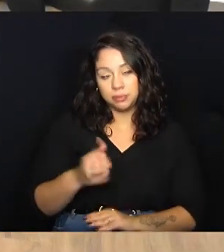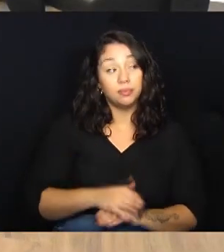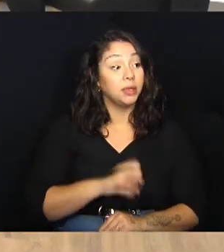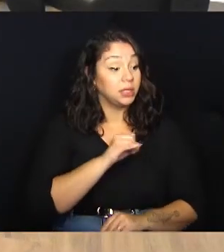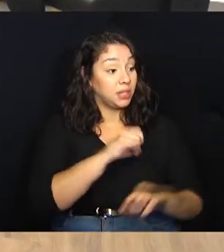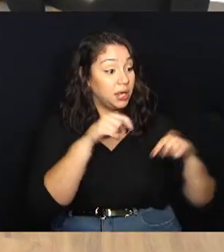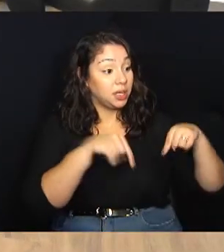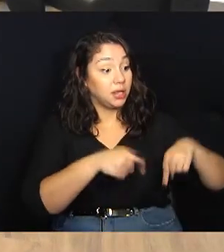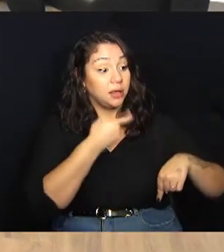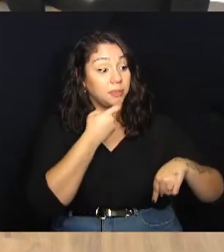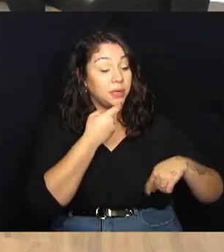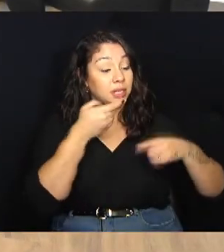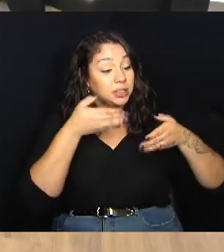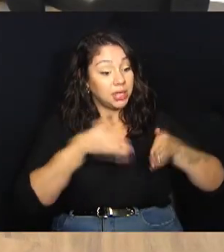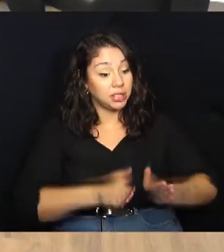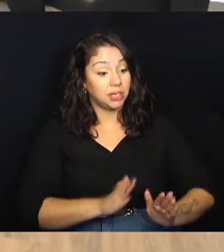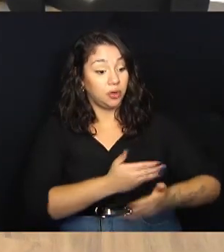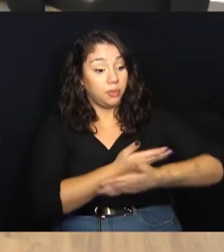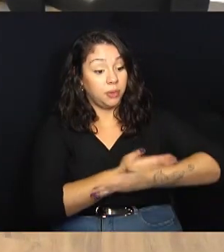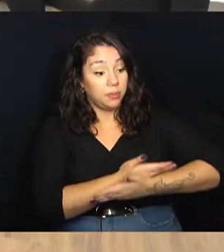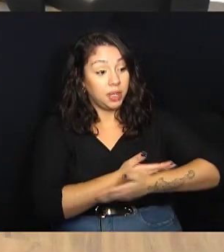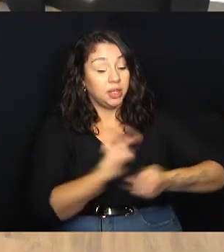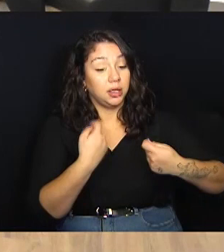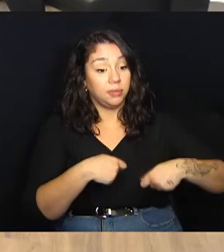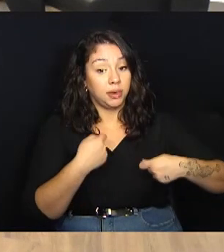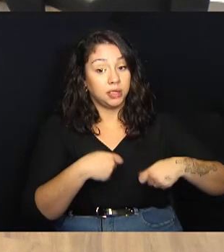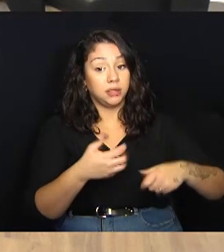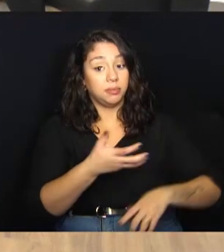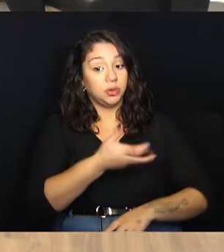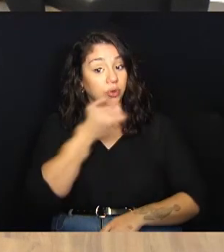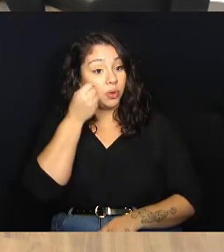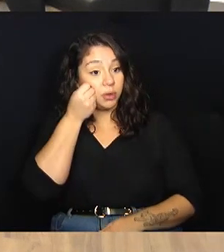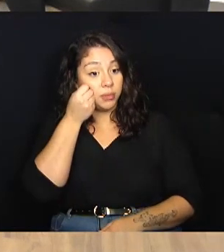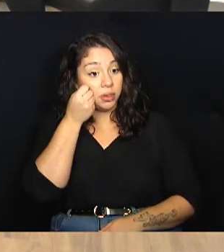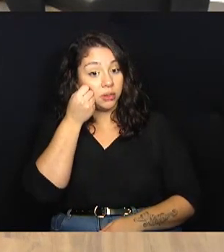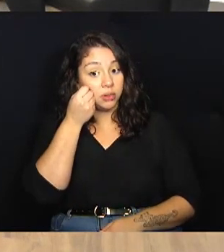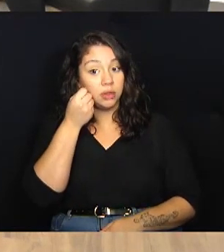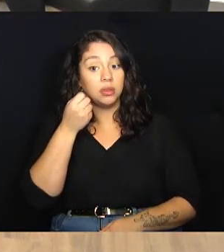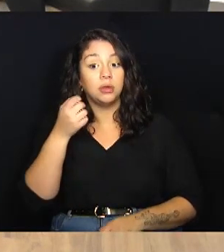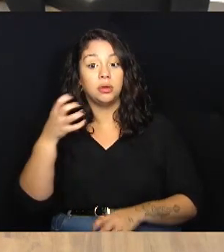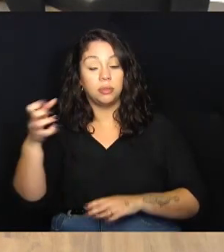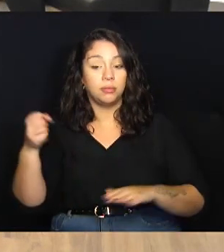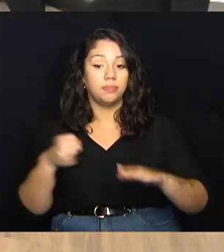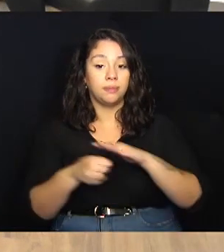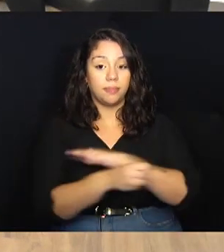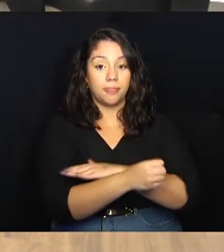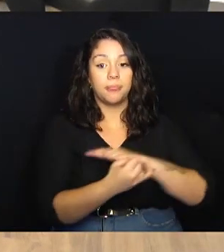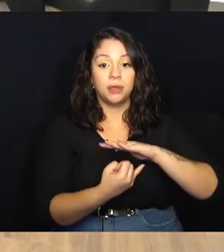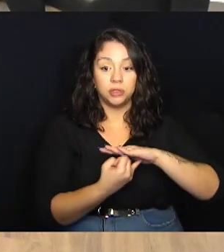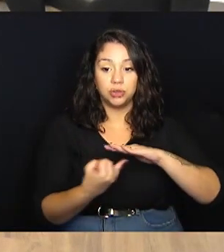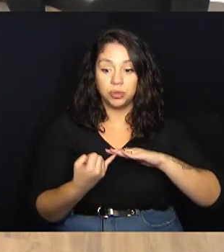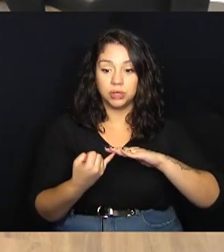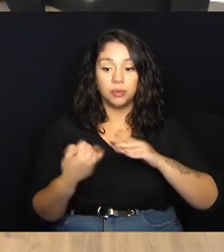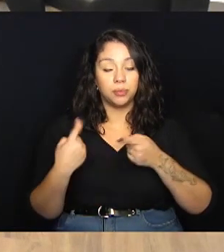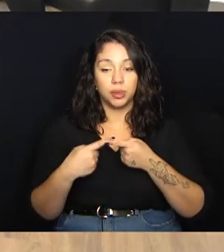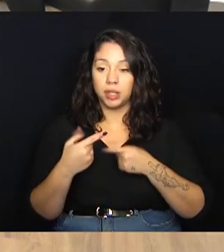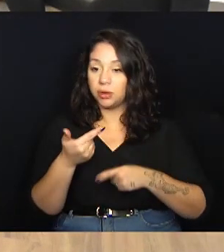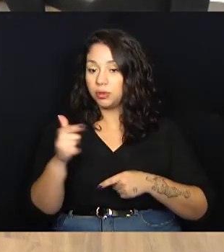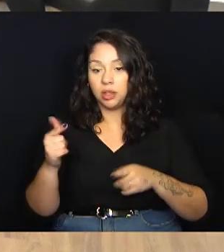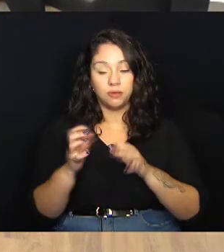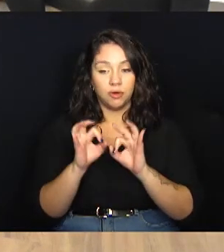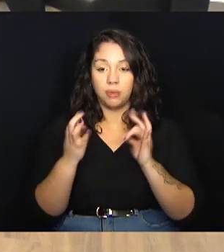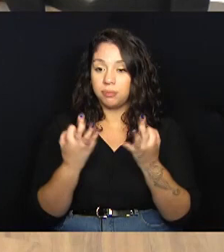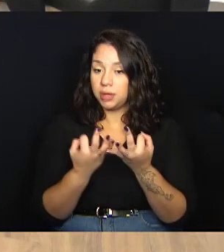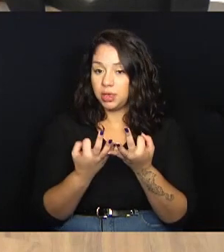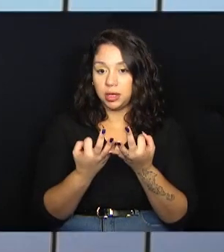bebê que precise do de uma família acolhimento, acolhedora, ele vai para uma instituição. hoje ele vai para acolhimento institucional, por não termos